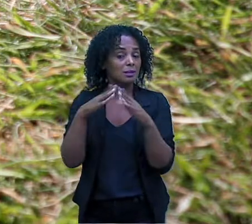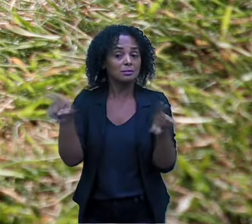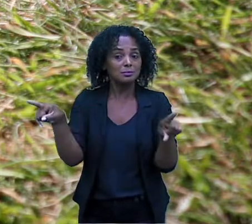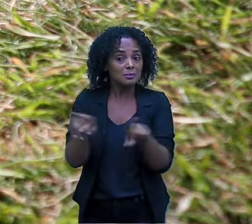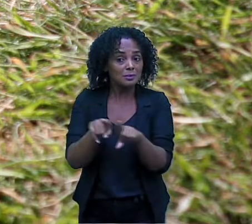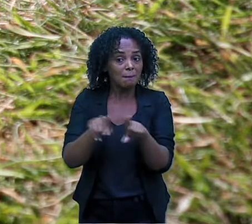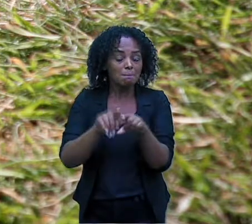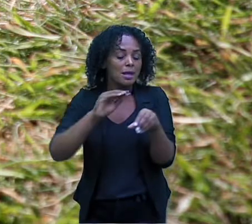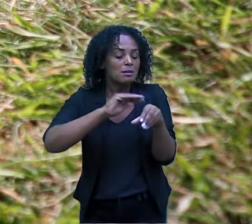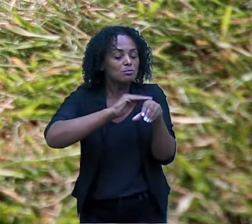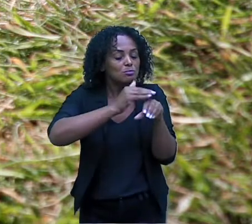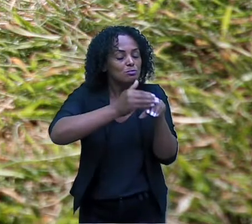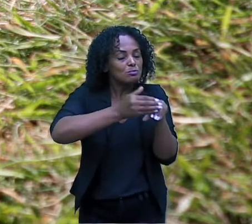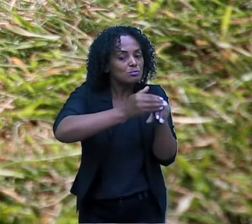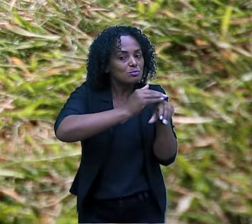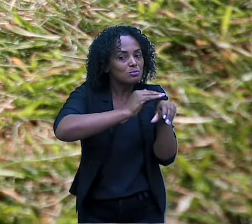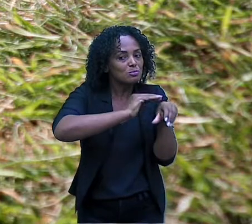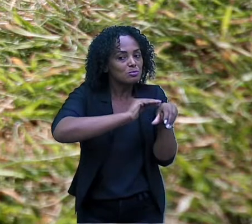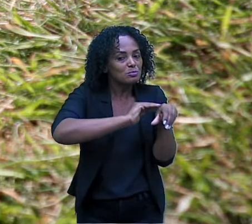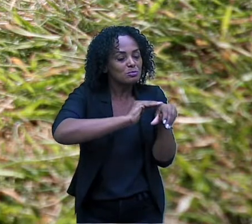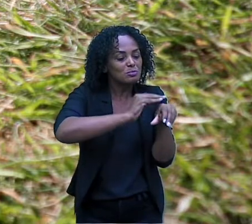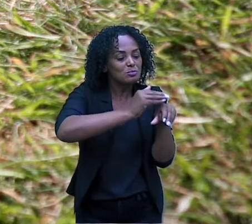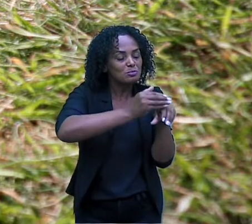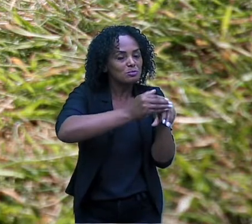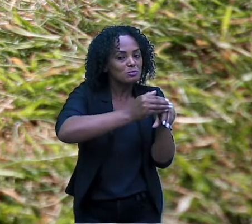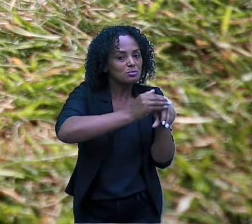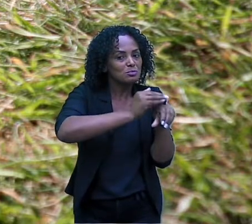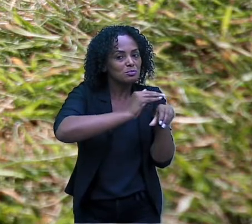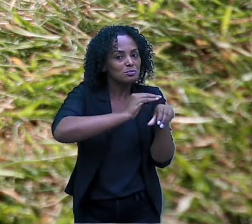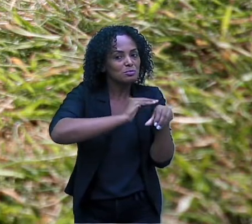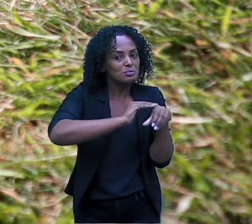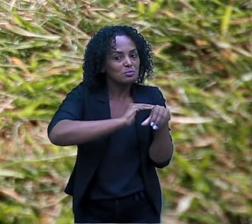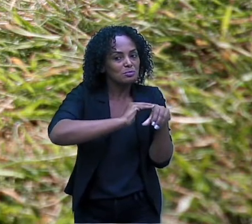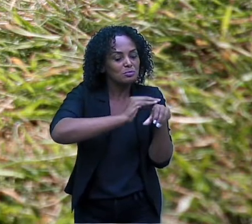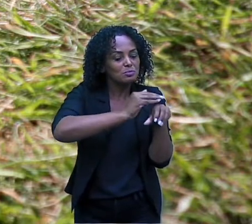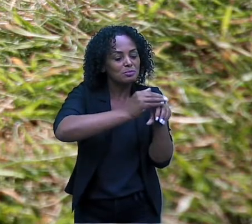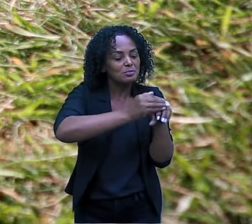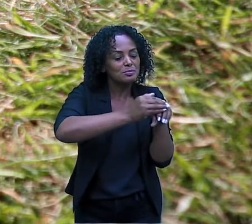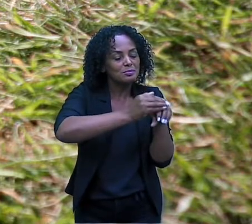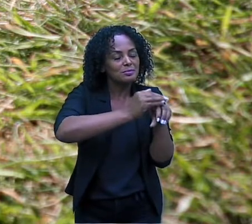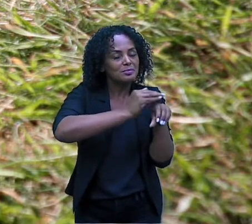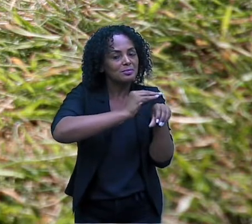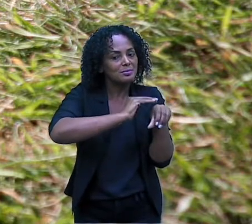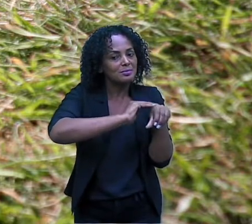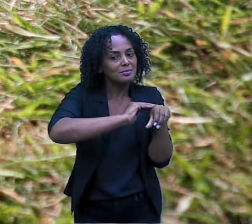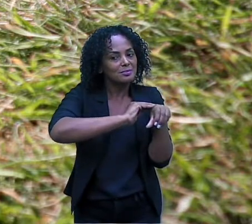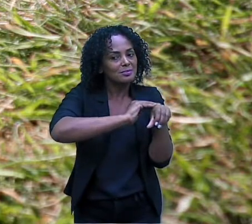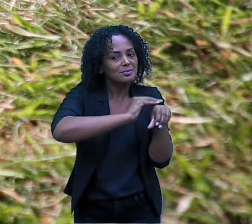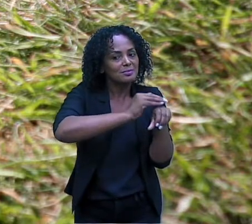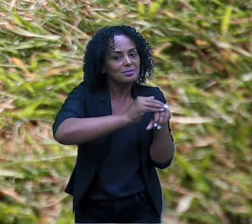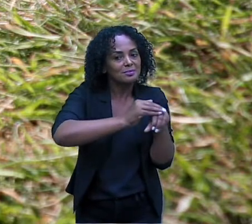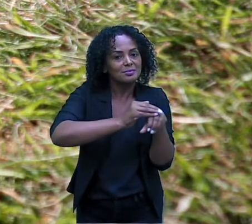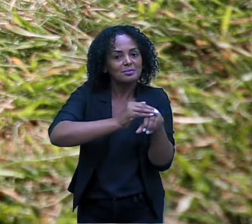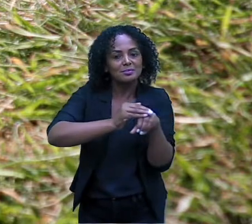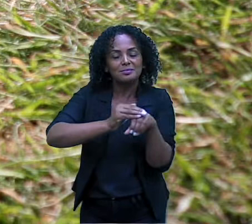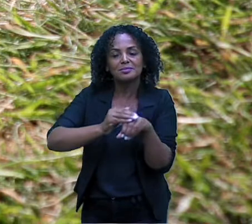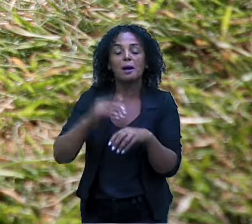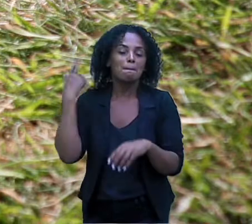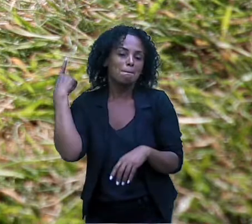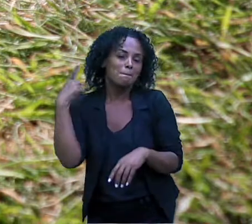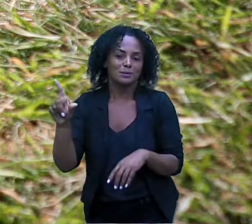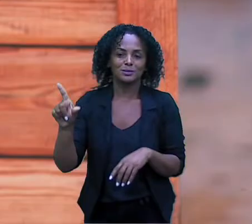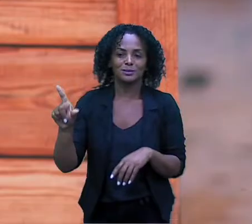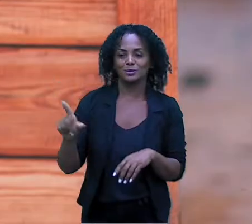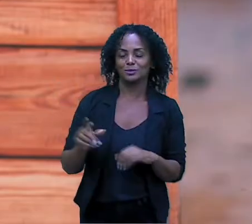toca. Burrow. Burrow. Burrow. Burrow. Burrow. Burrow. Next.